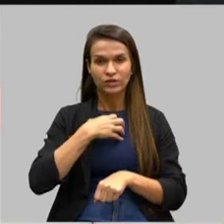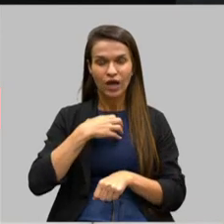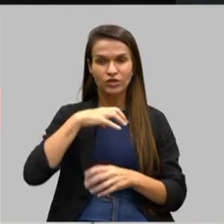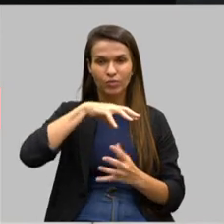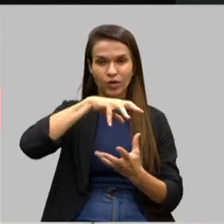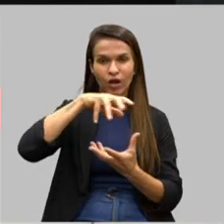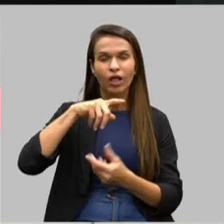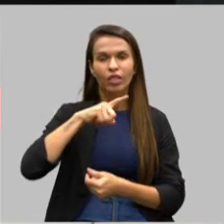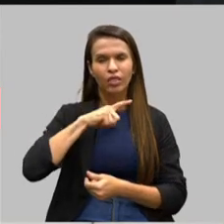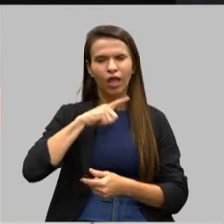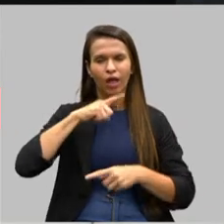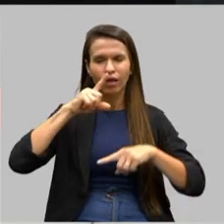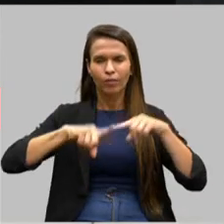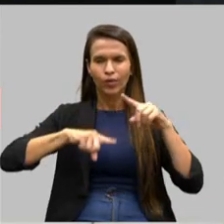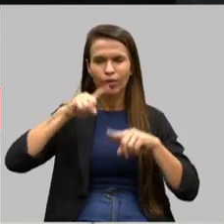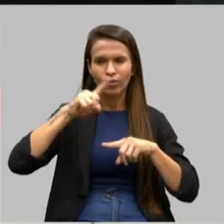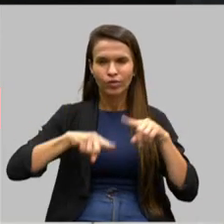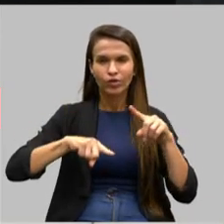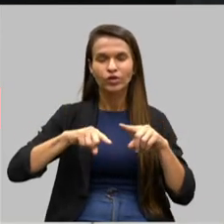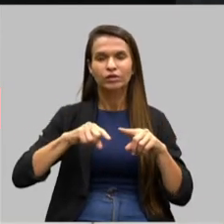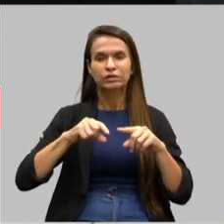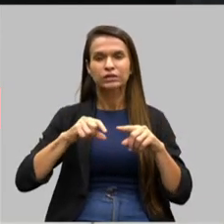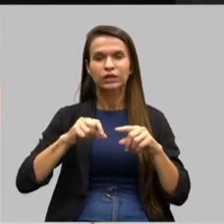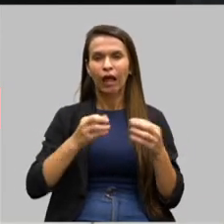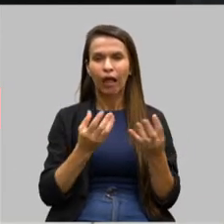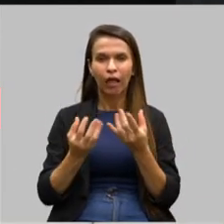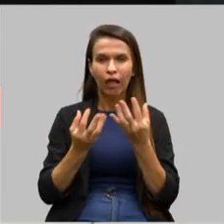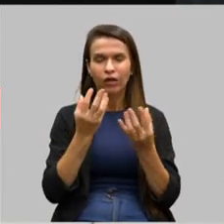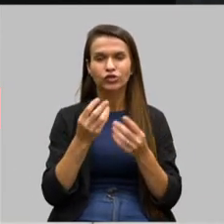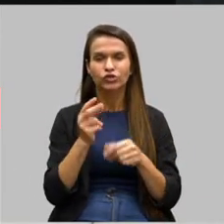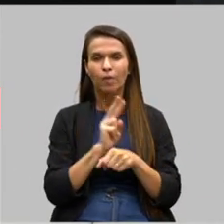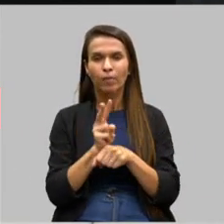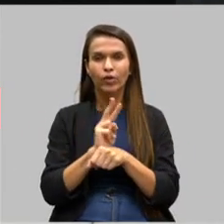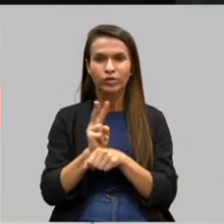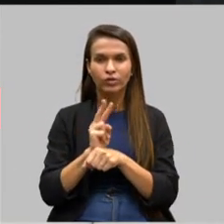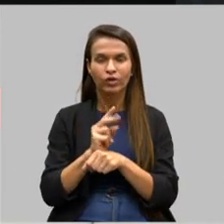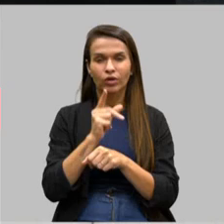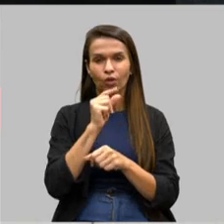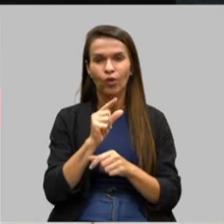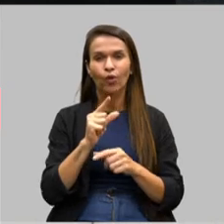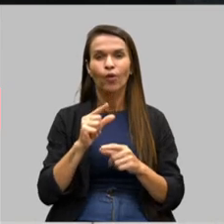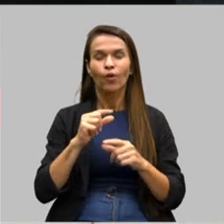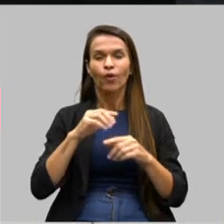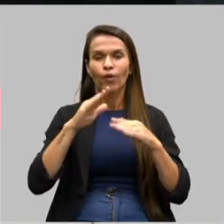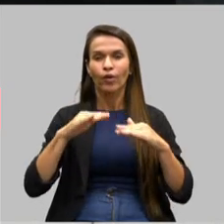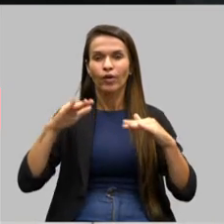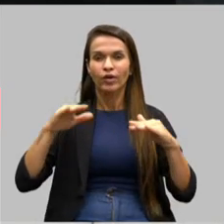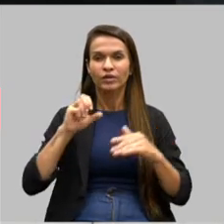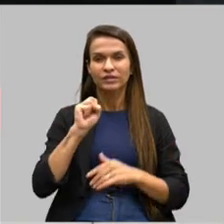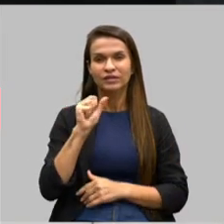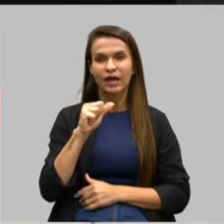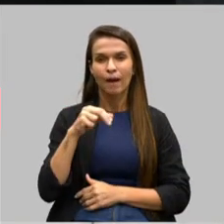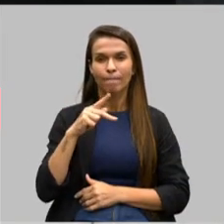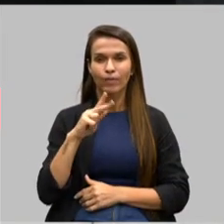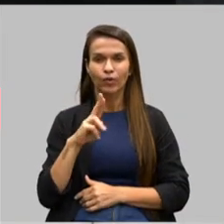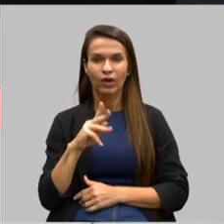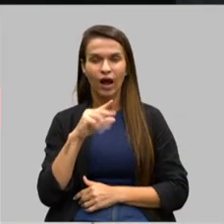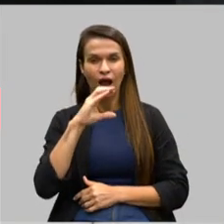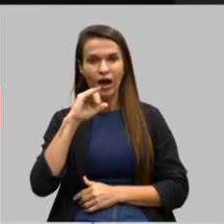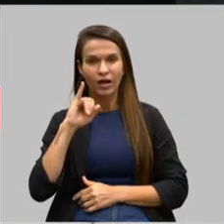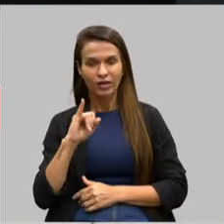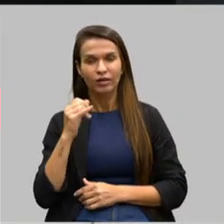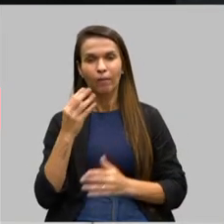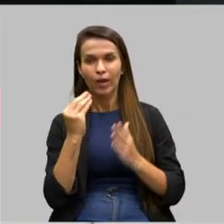tem os produtos de queimadas, de monitoramento do rio Sapucaí, entre outros, inclusive, das